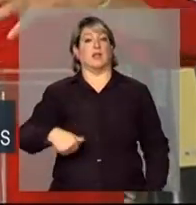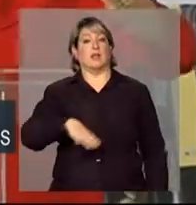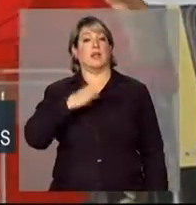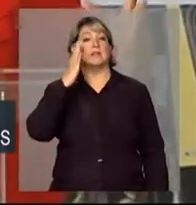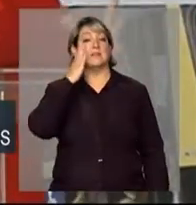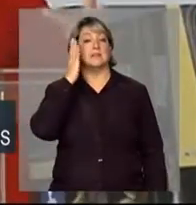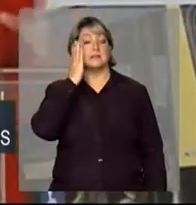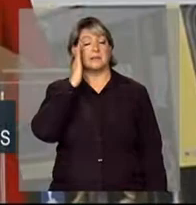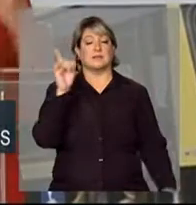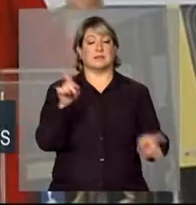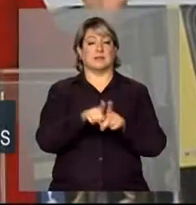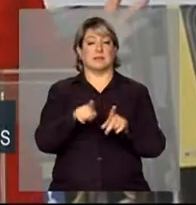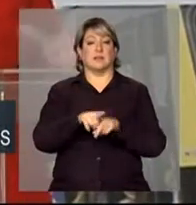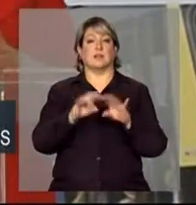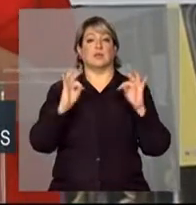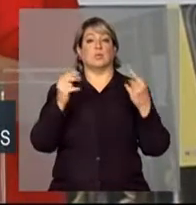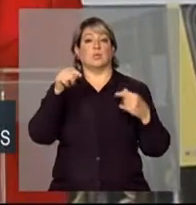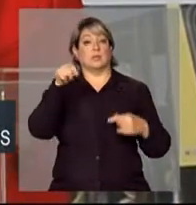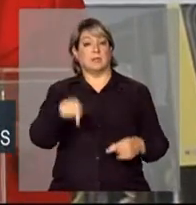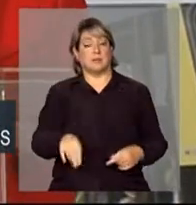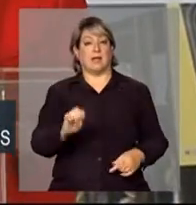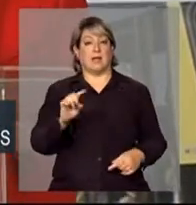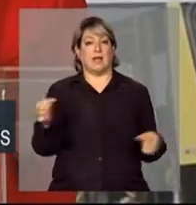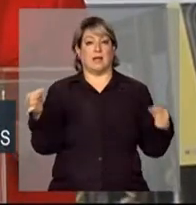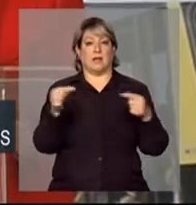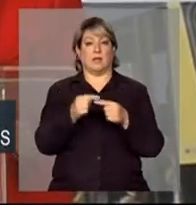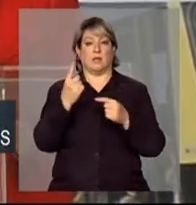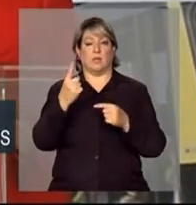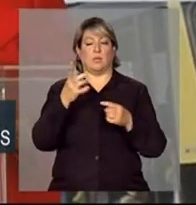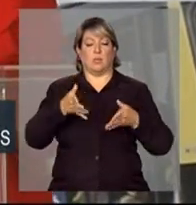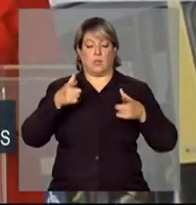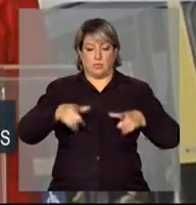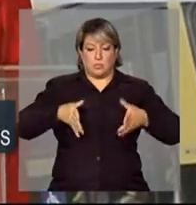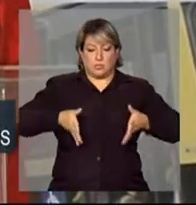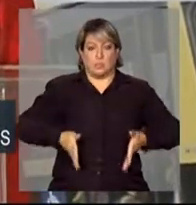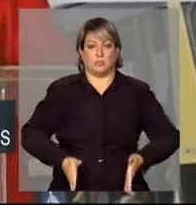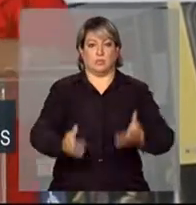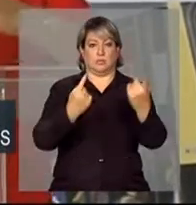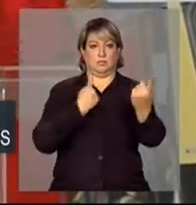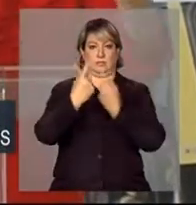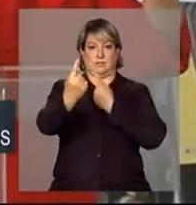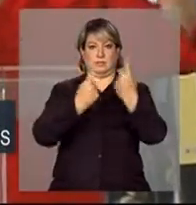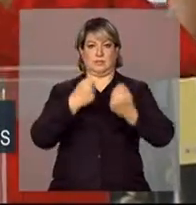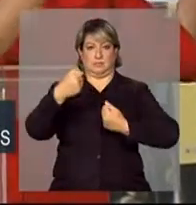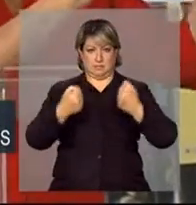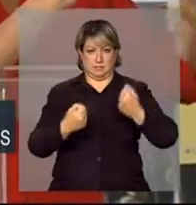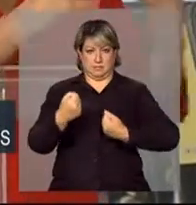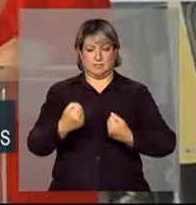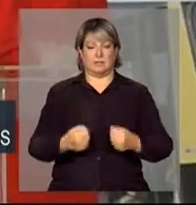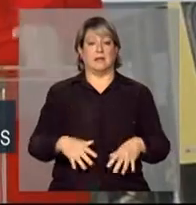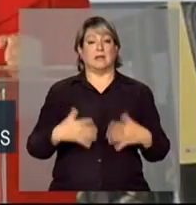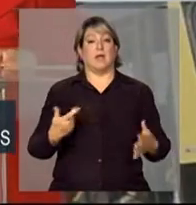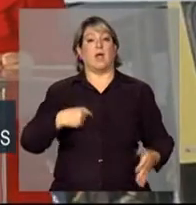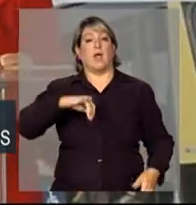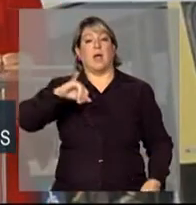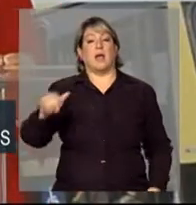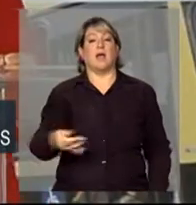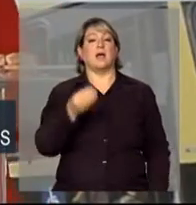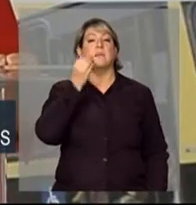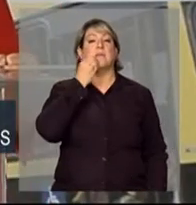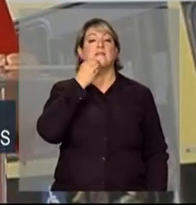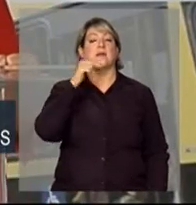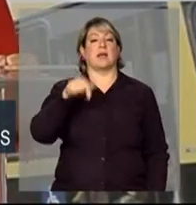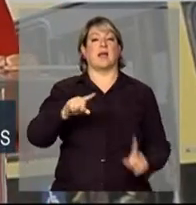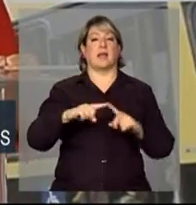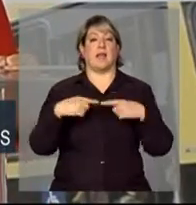que tudo isso é ligado por uma malha rodoviária. Então, eu aproveito essa reunião em que